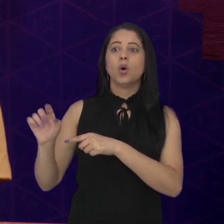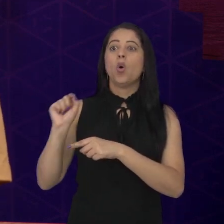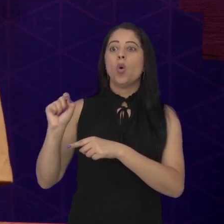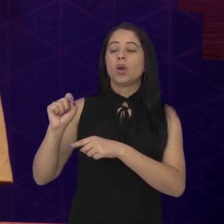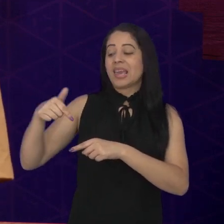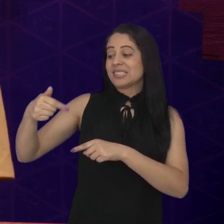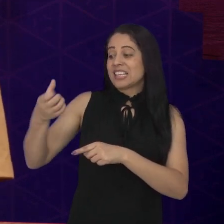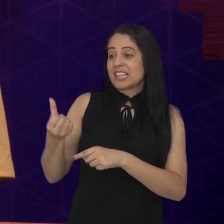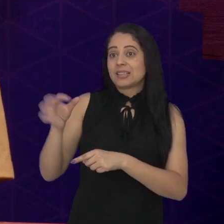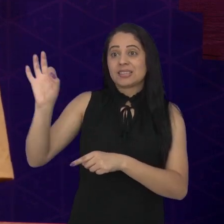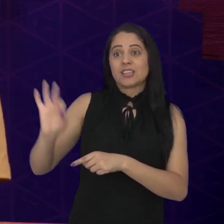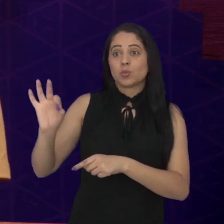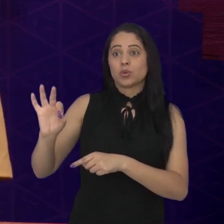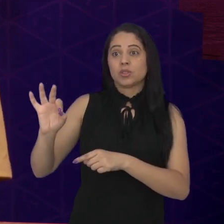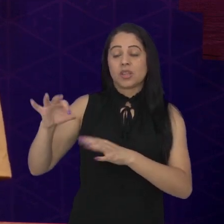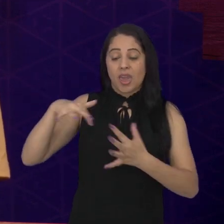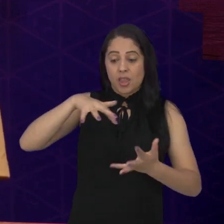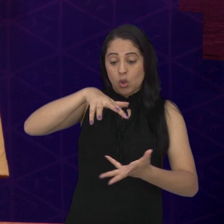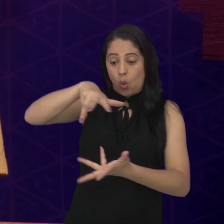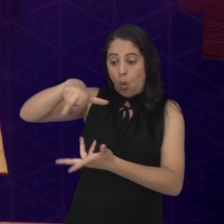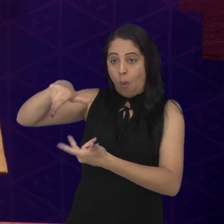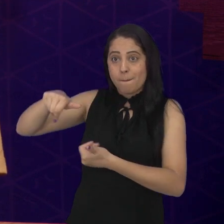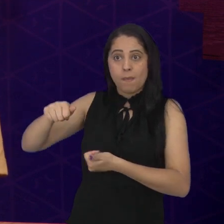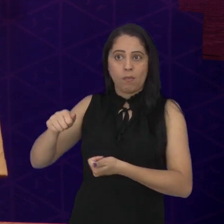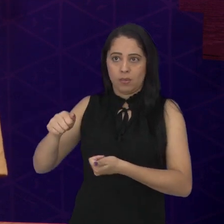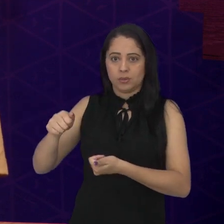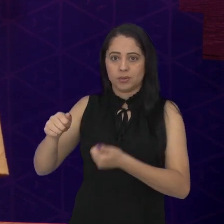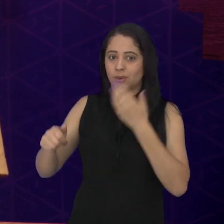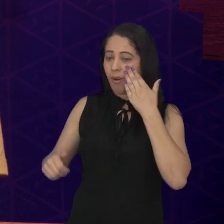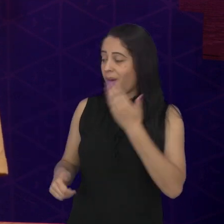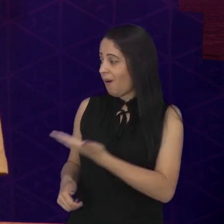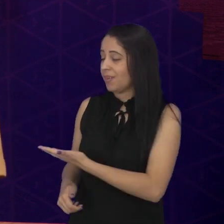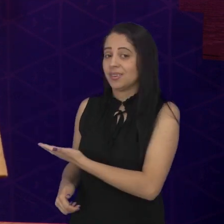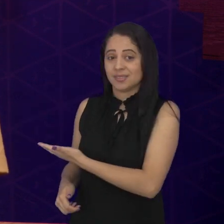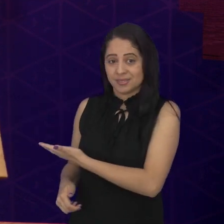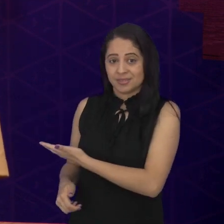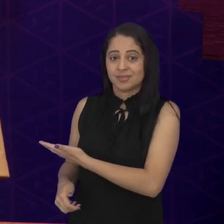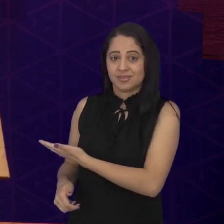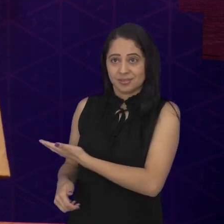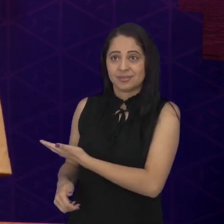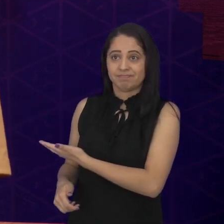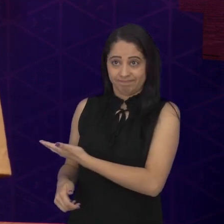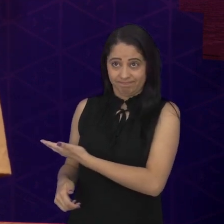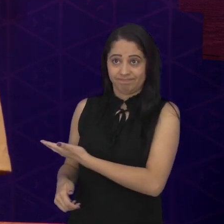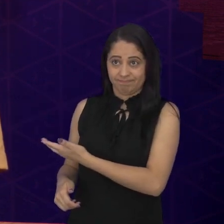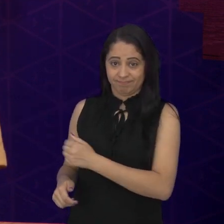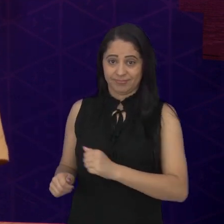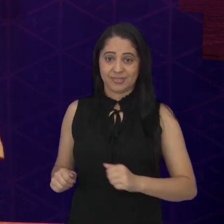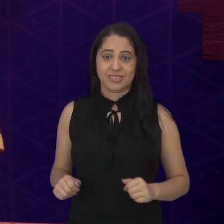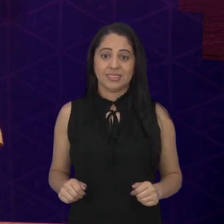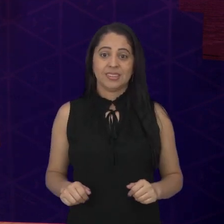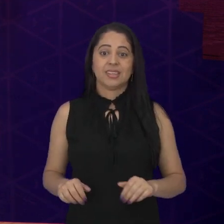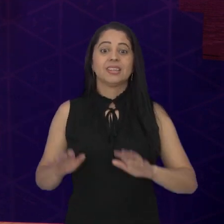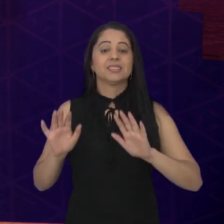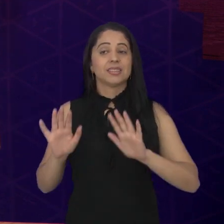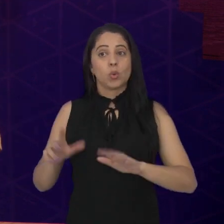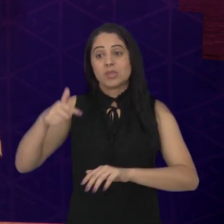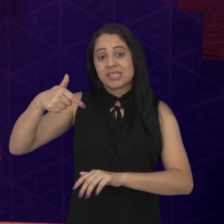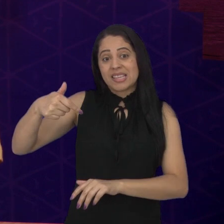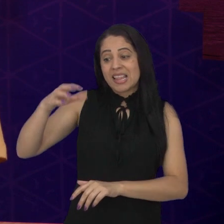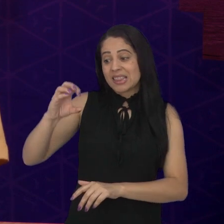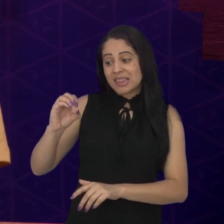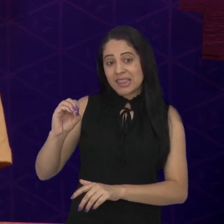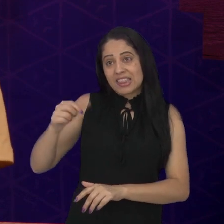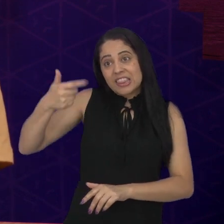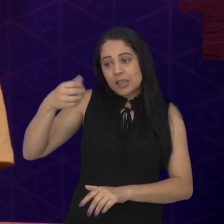mais dinheiro, tem 76% da riqueza do mundo inteiro. Então, 10% dessa galera mais